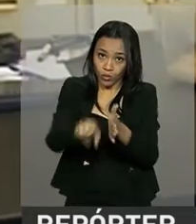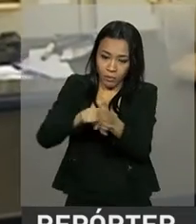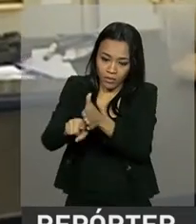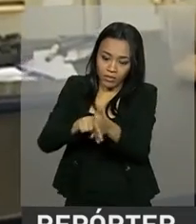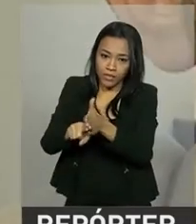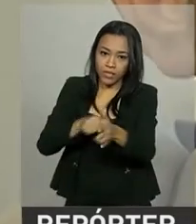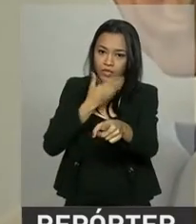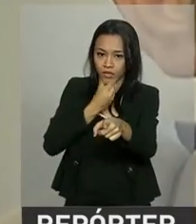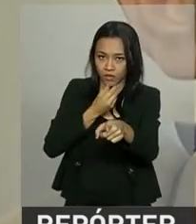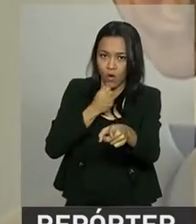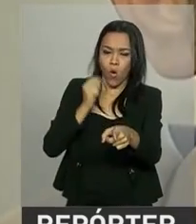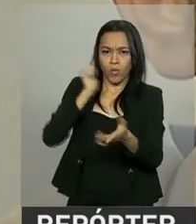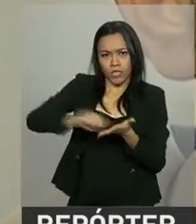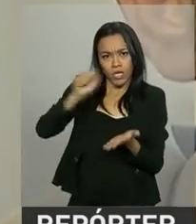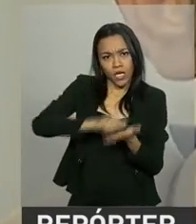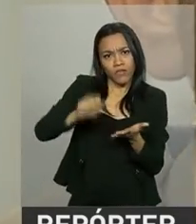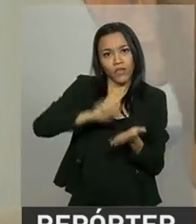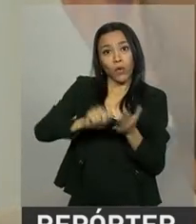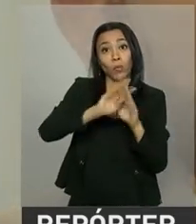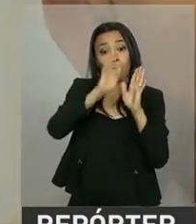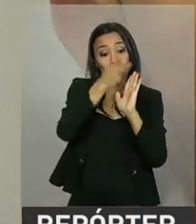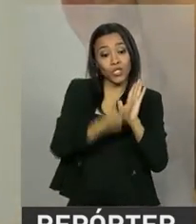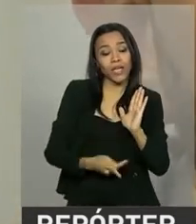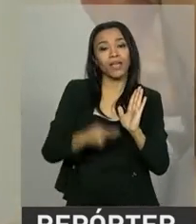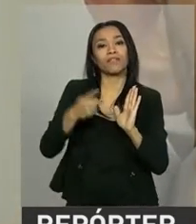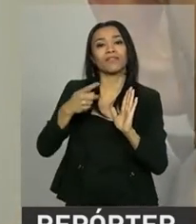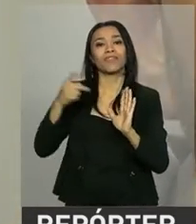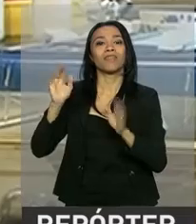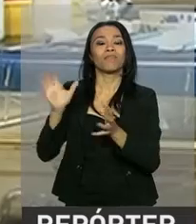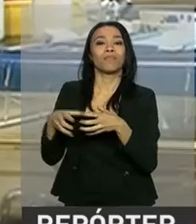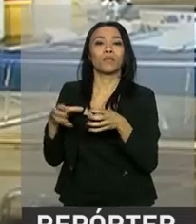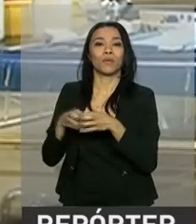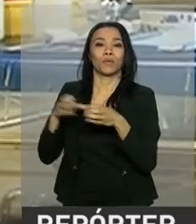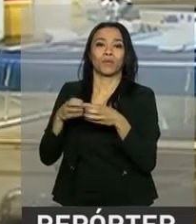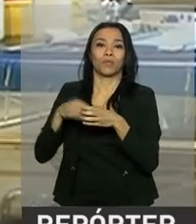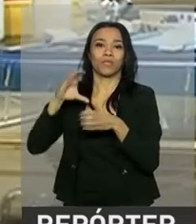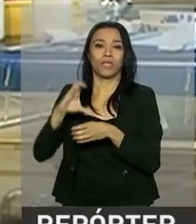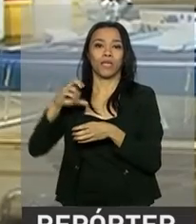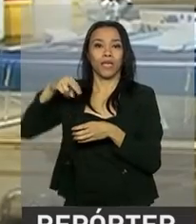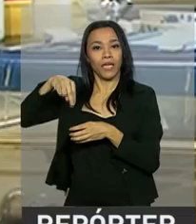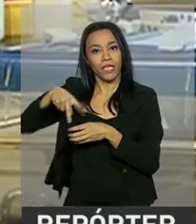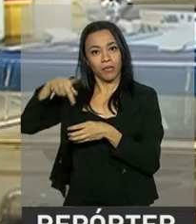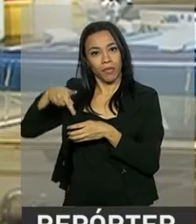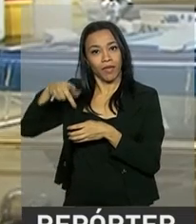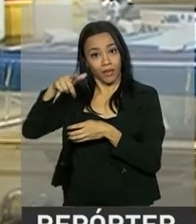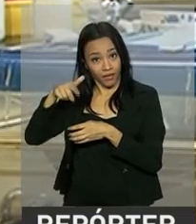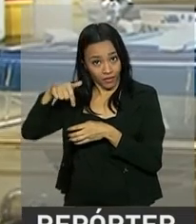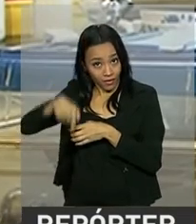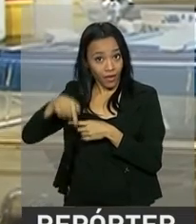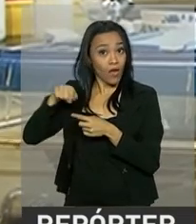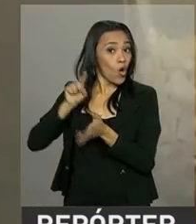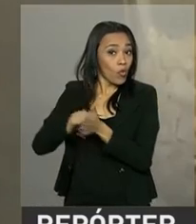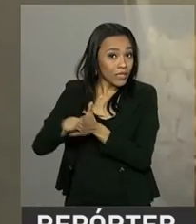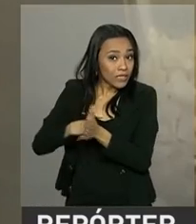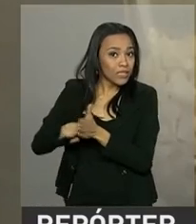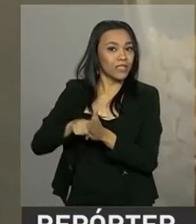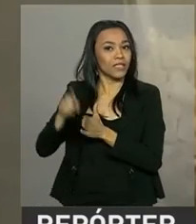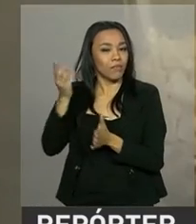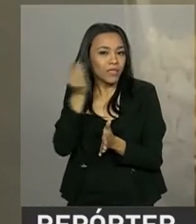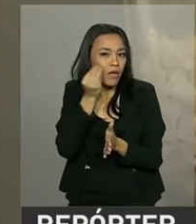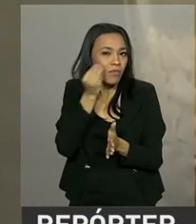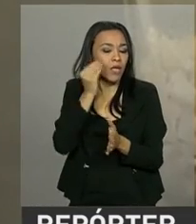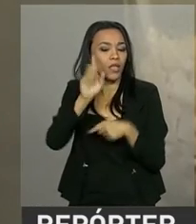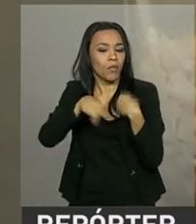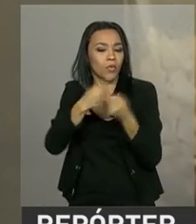inscreveu o projeto numa seleção que está sendo feita pelo cnpq para financiar pesquisas sobre prevenção diagnóstico e